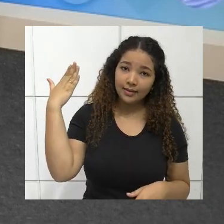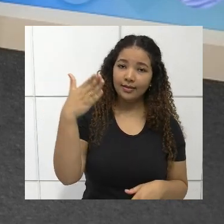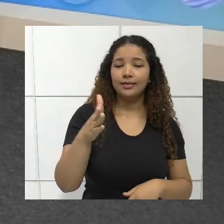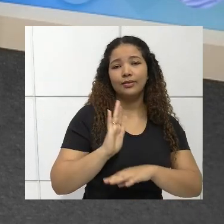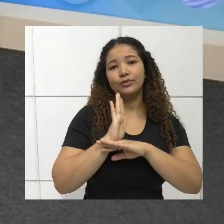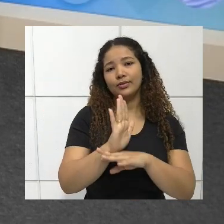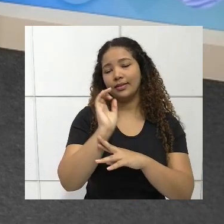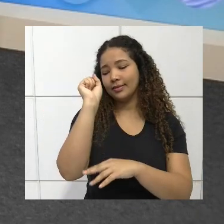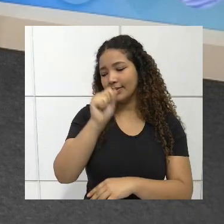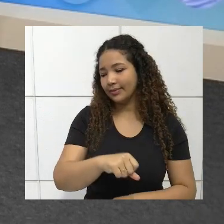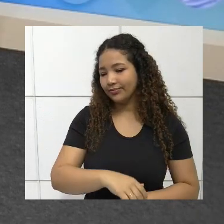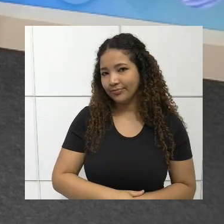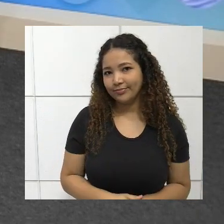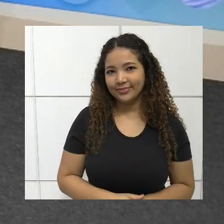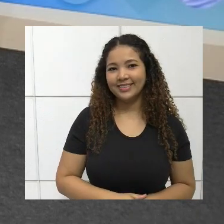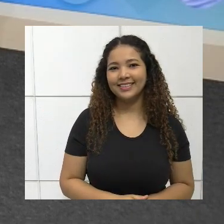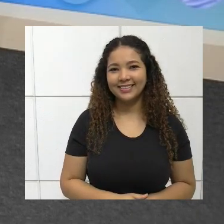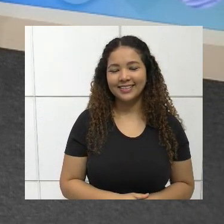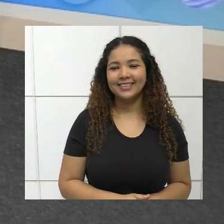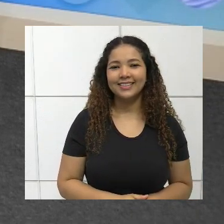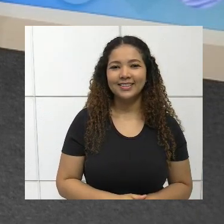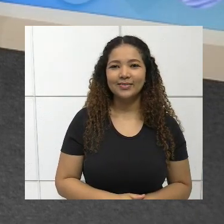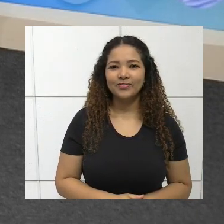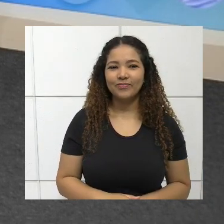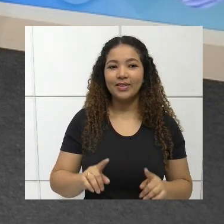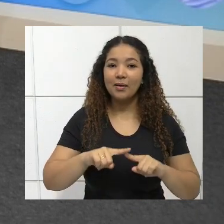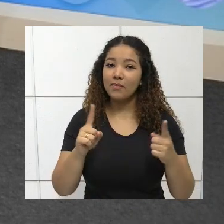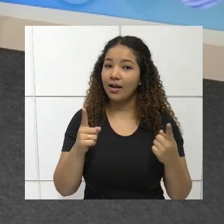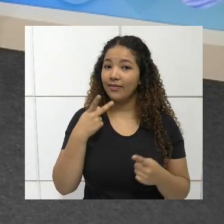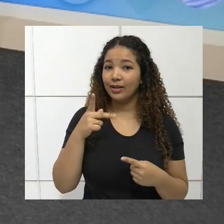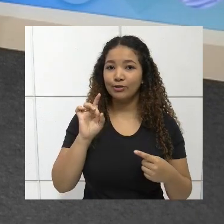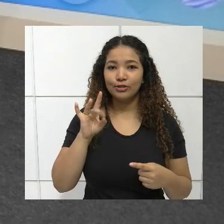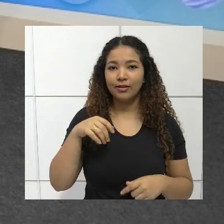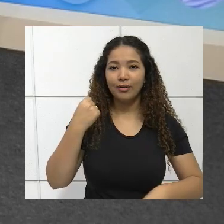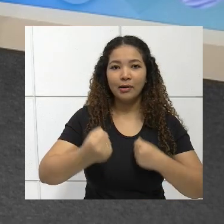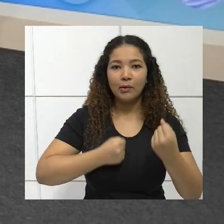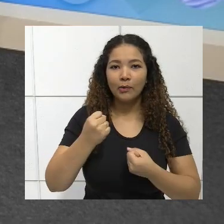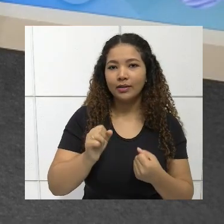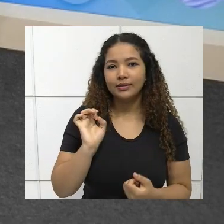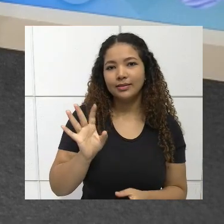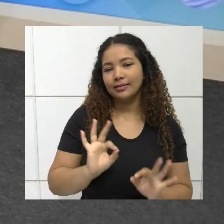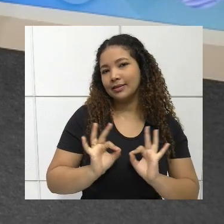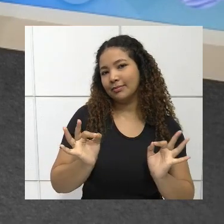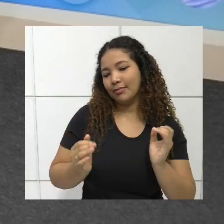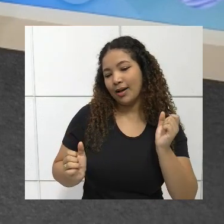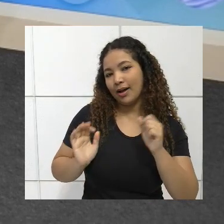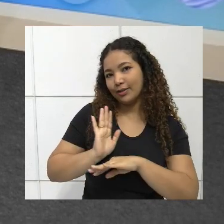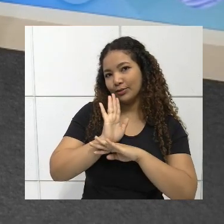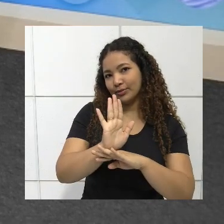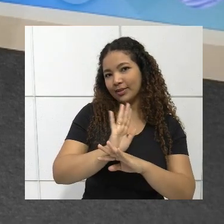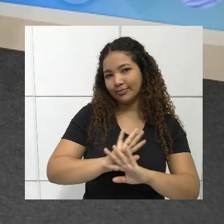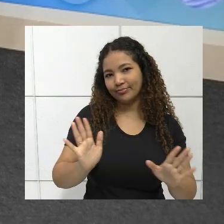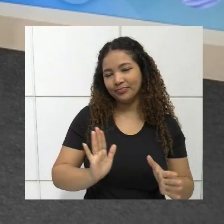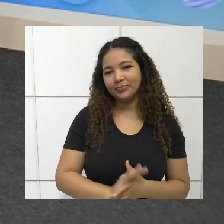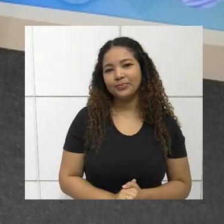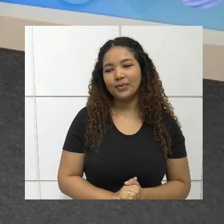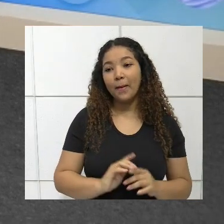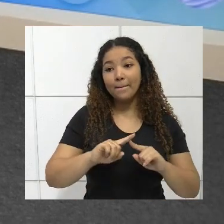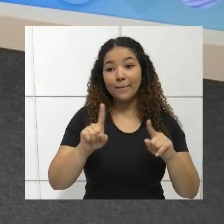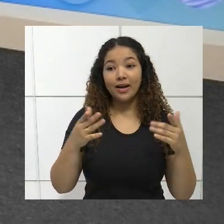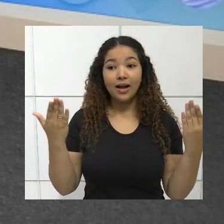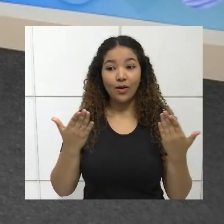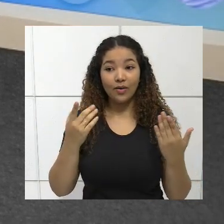pé duro aí da seleção brasileira. A gente, pelo menos, vai correr, a gente corre. Está dizendo que a gente vai ajudar, a gente vai correr no campo. Mas vamos fazer o seguinte, vamos